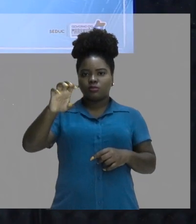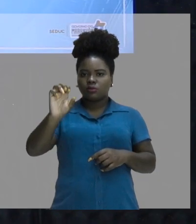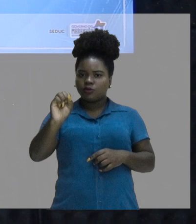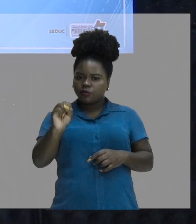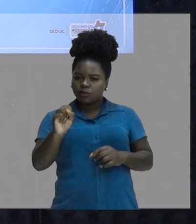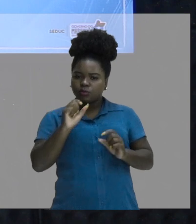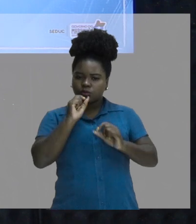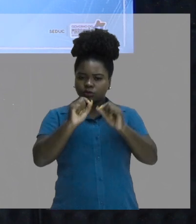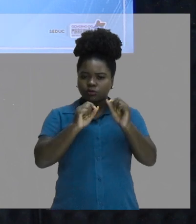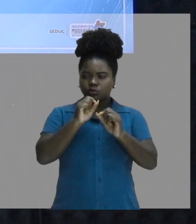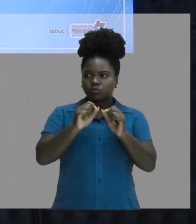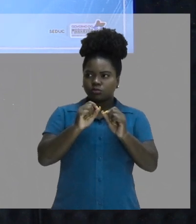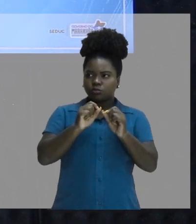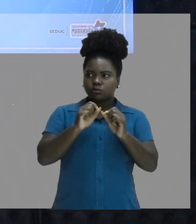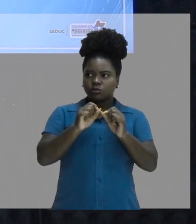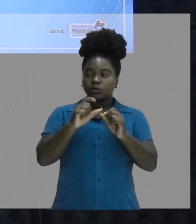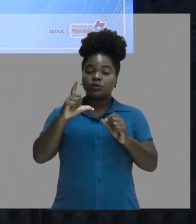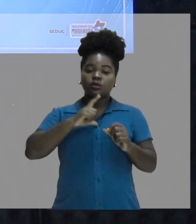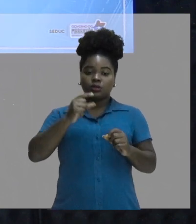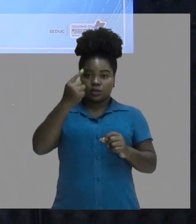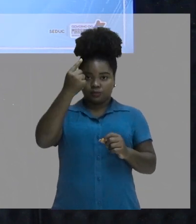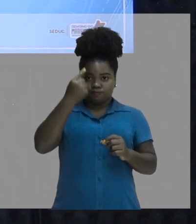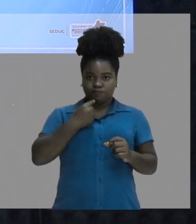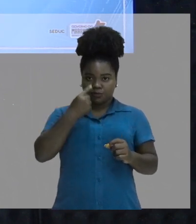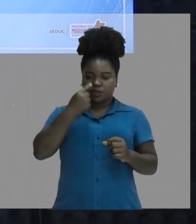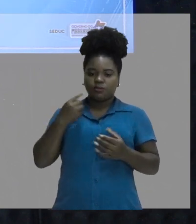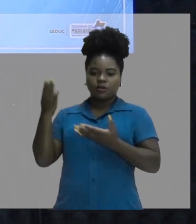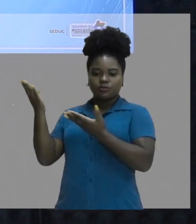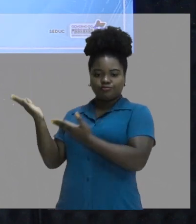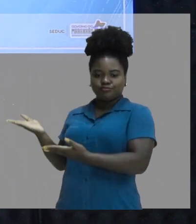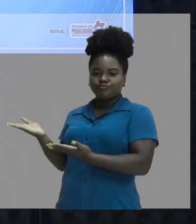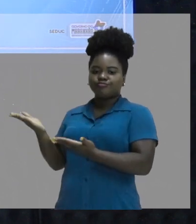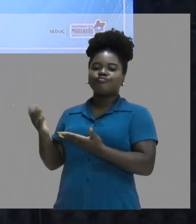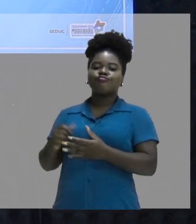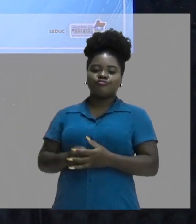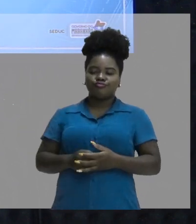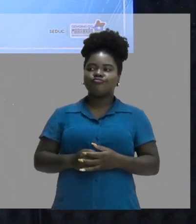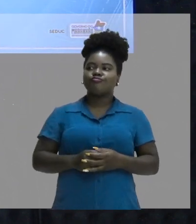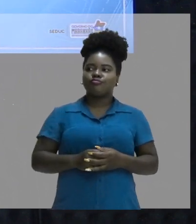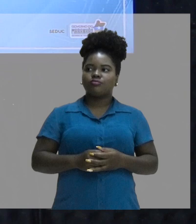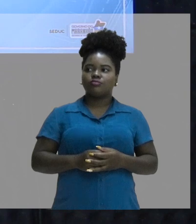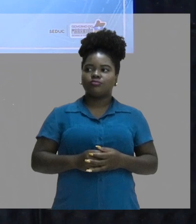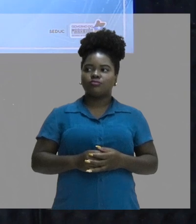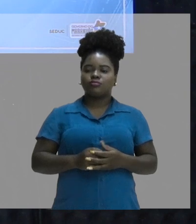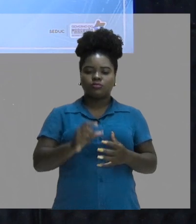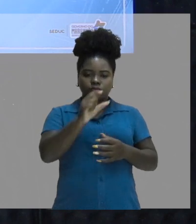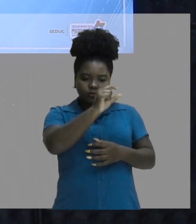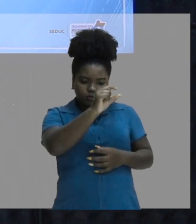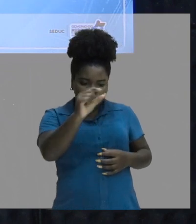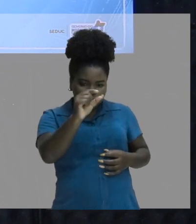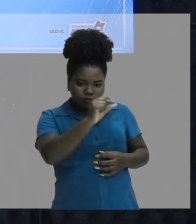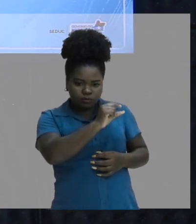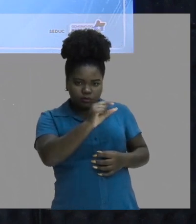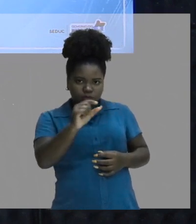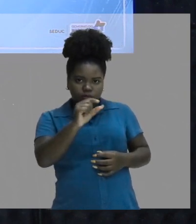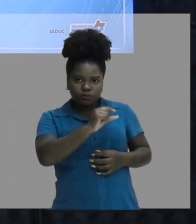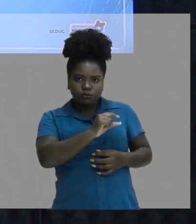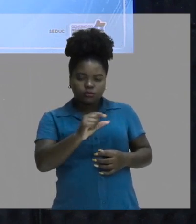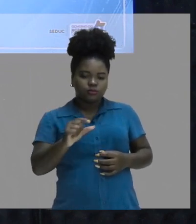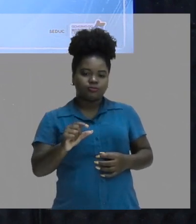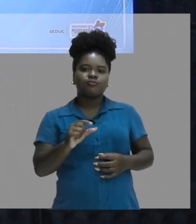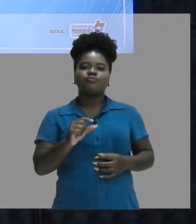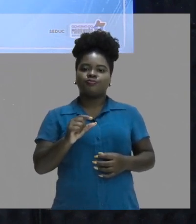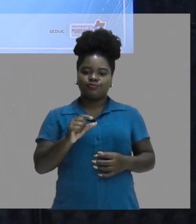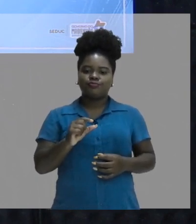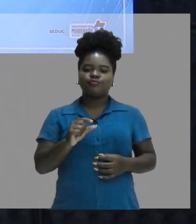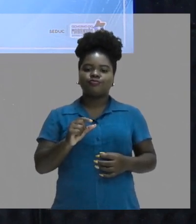essa característica aqui, ó, de ter o centro mais espesso e as extremidades elas vão o quê? Afinando, um